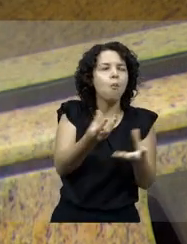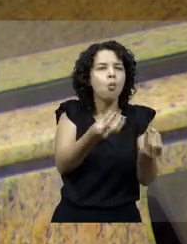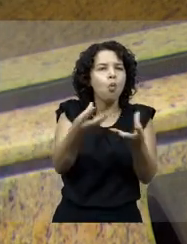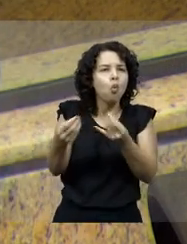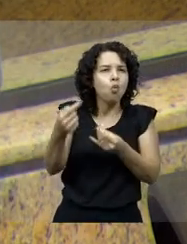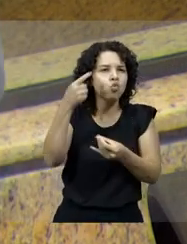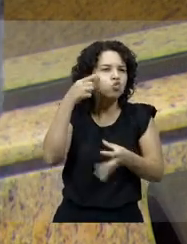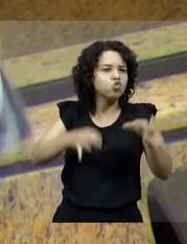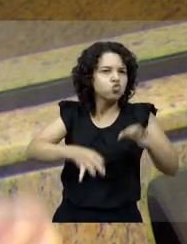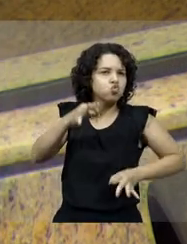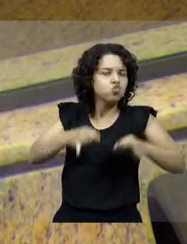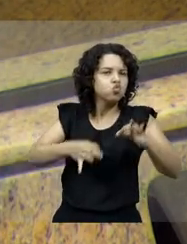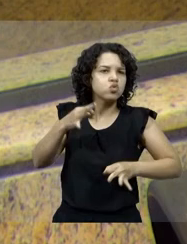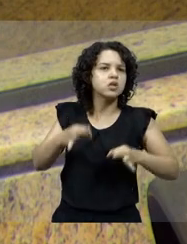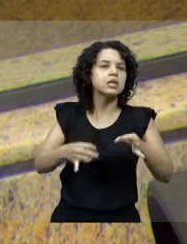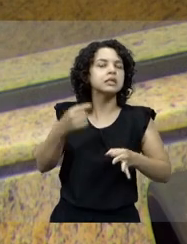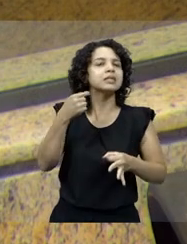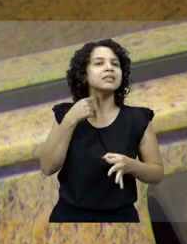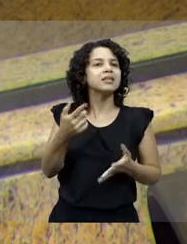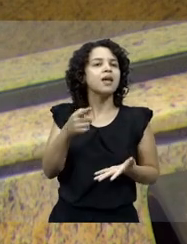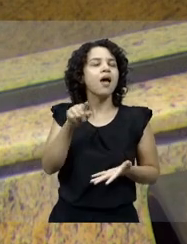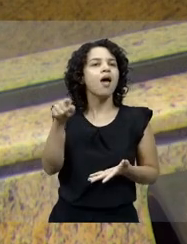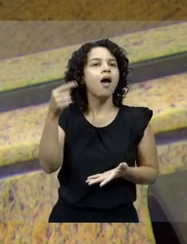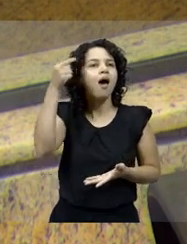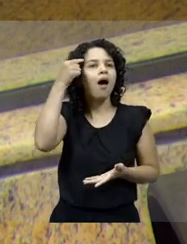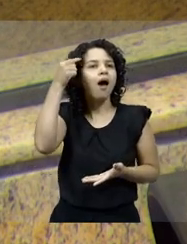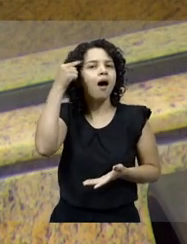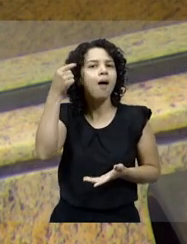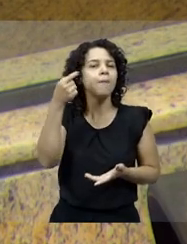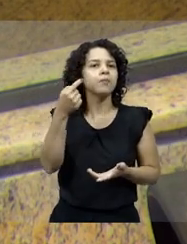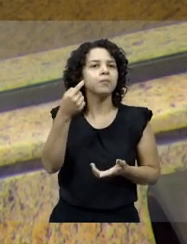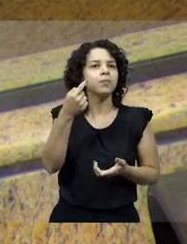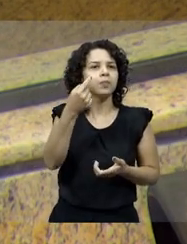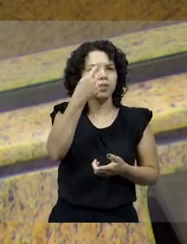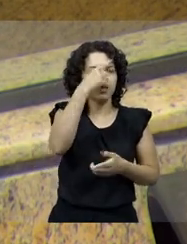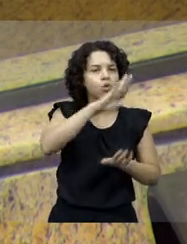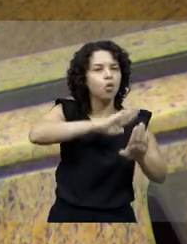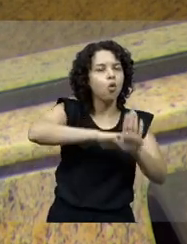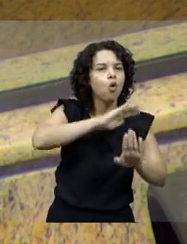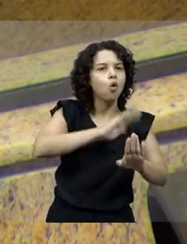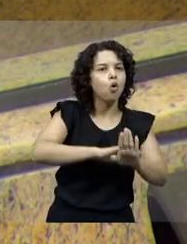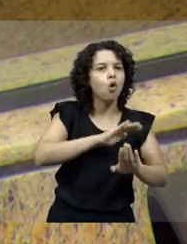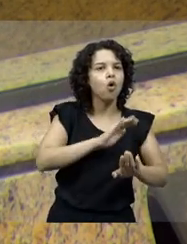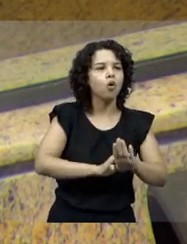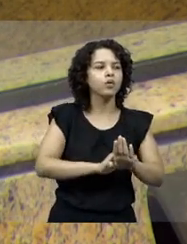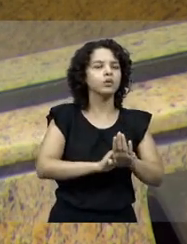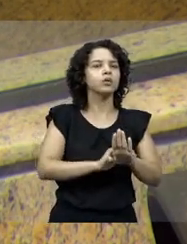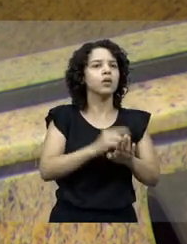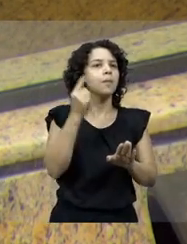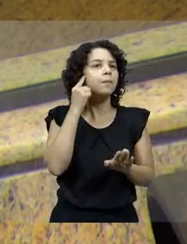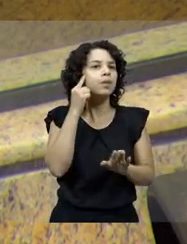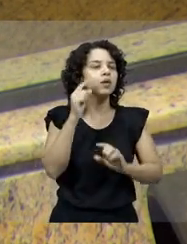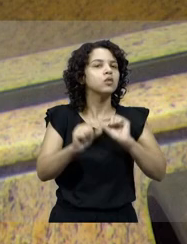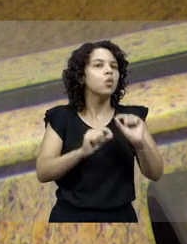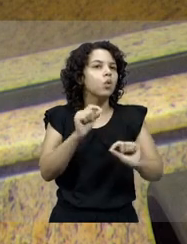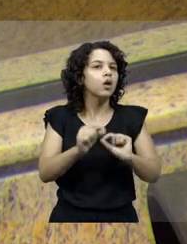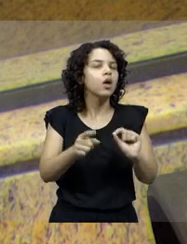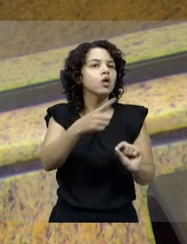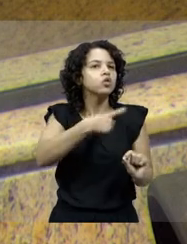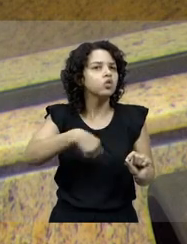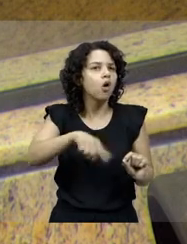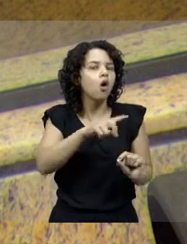cabecinha feitas por uma ideologia do abolicionismo penal que prega que nós não devemos